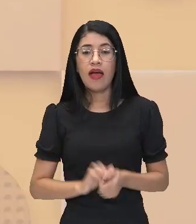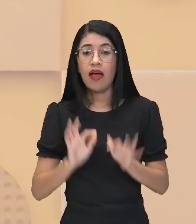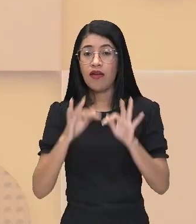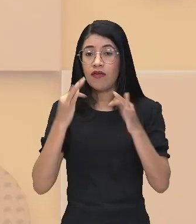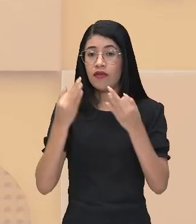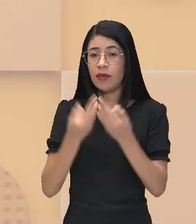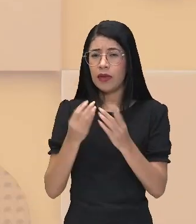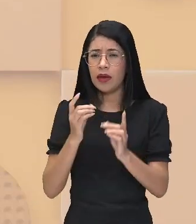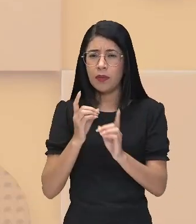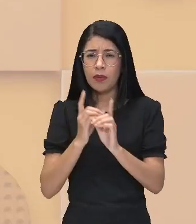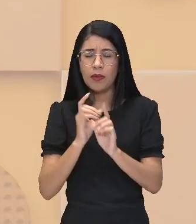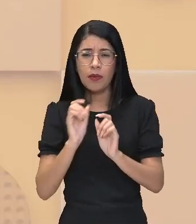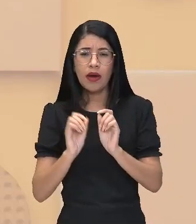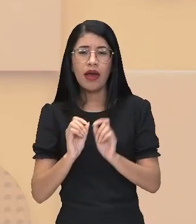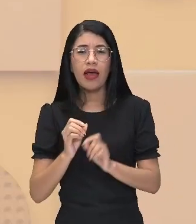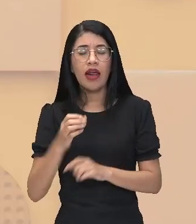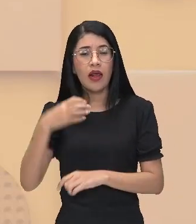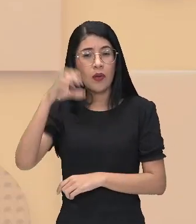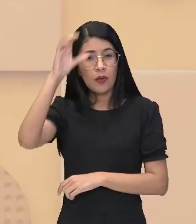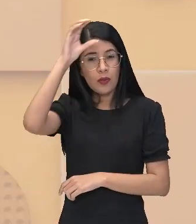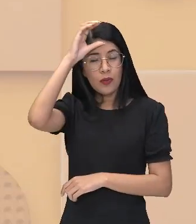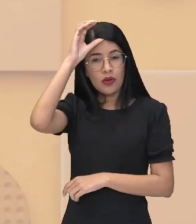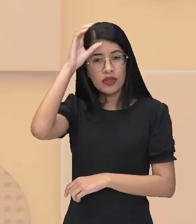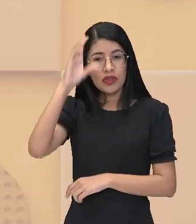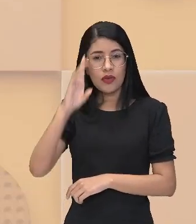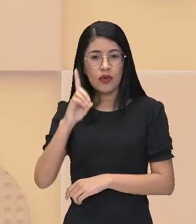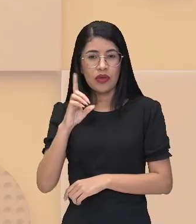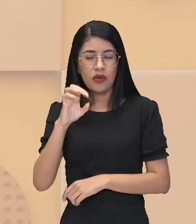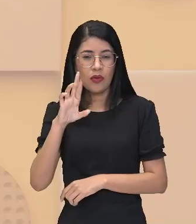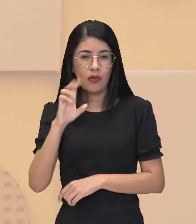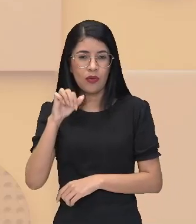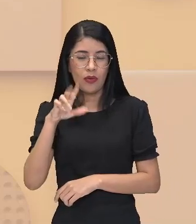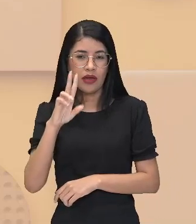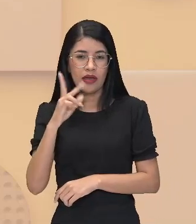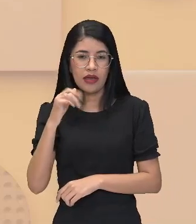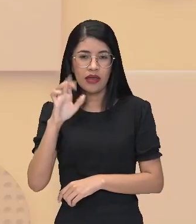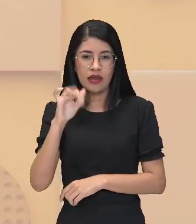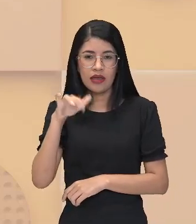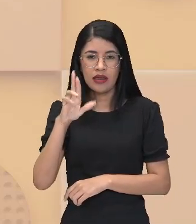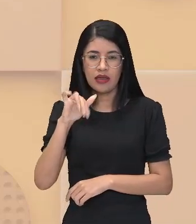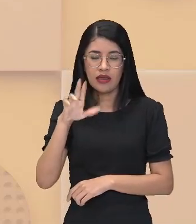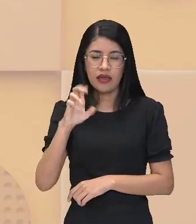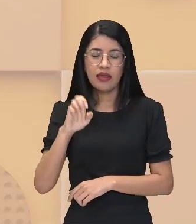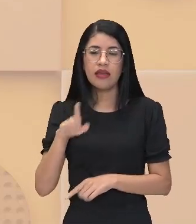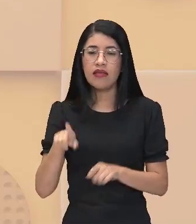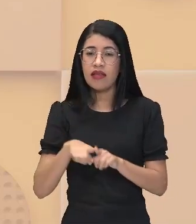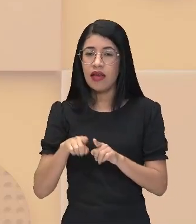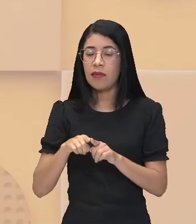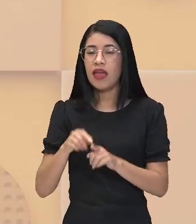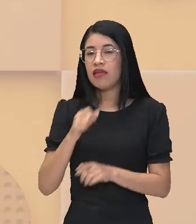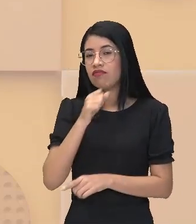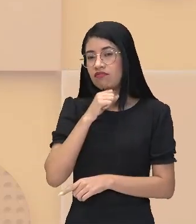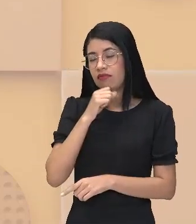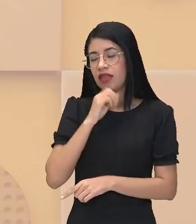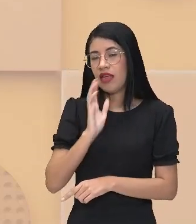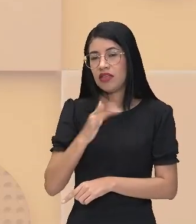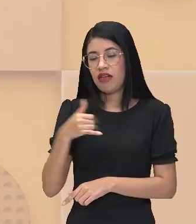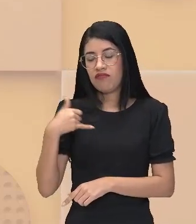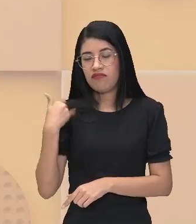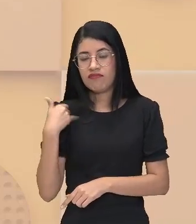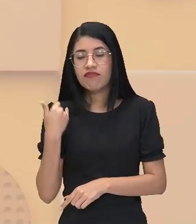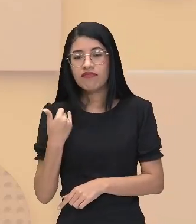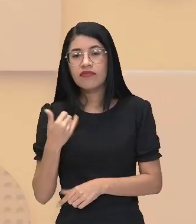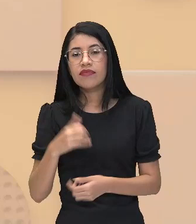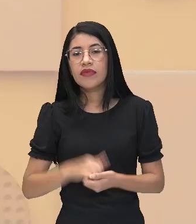um tio-avô, o cardeal Dom Henrique, que também ele estava em idade bastante avançada e